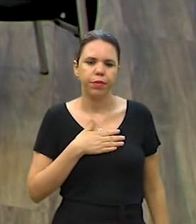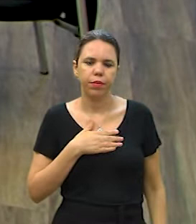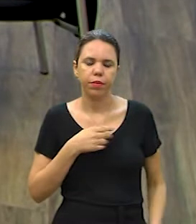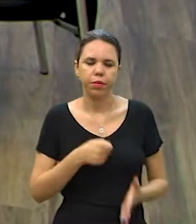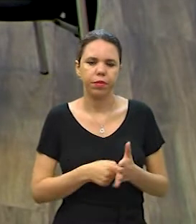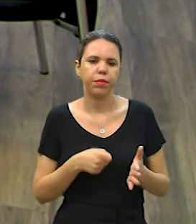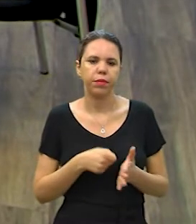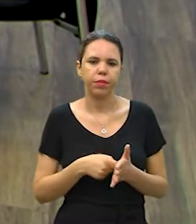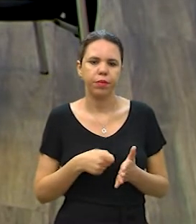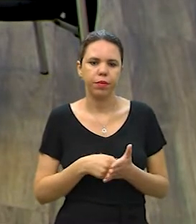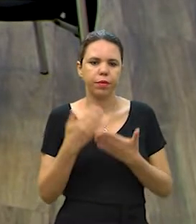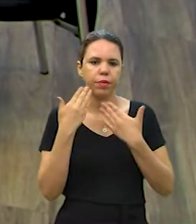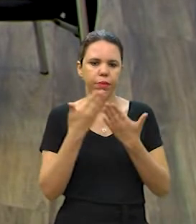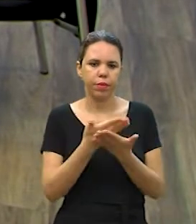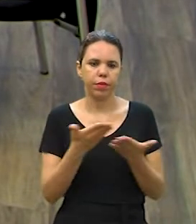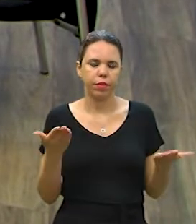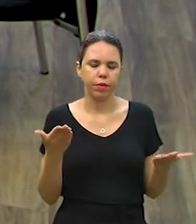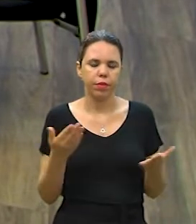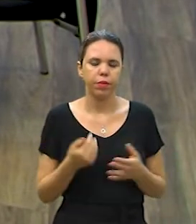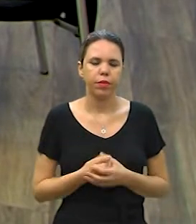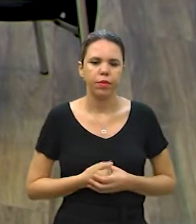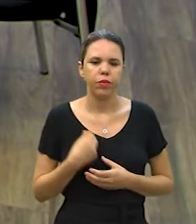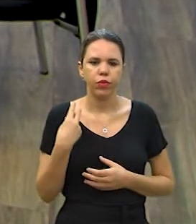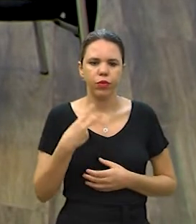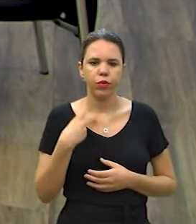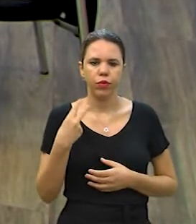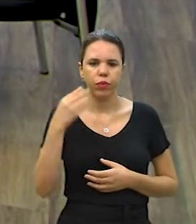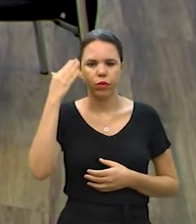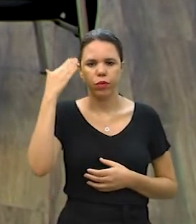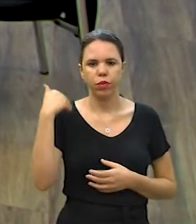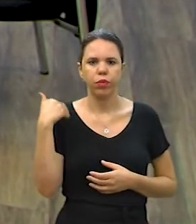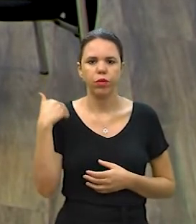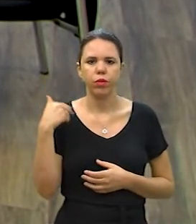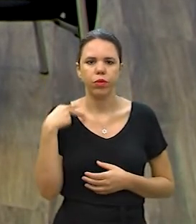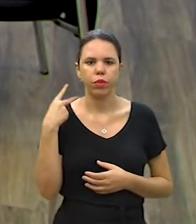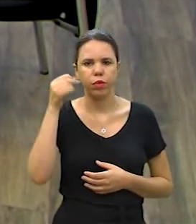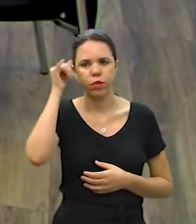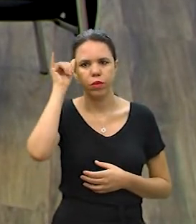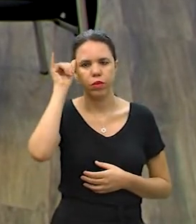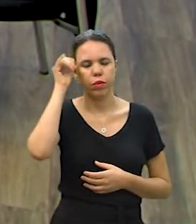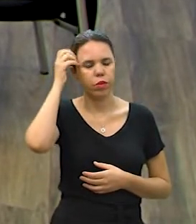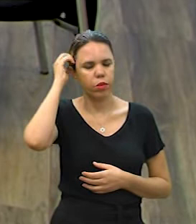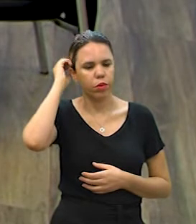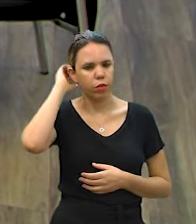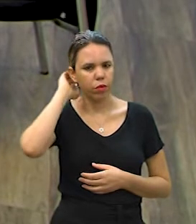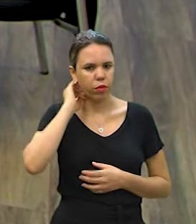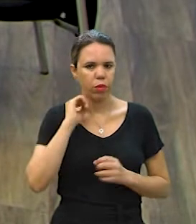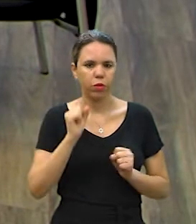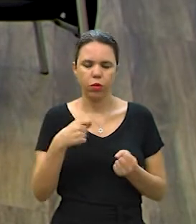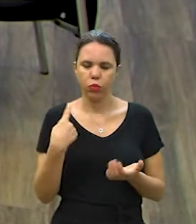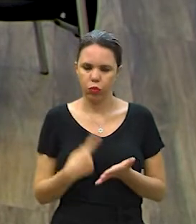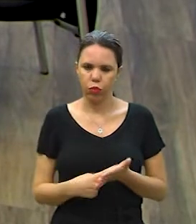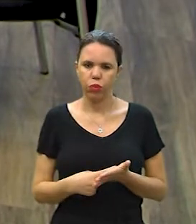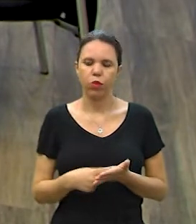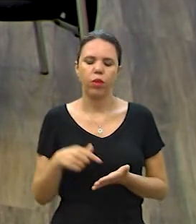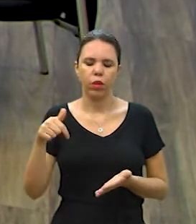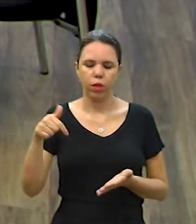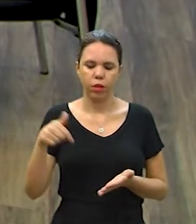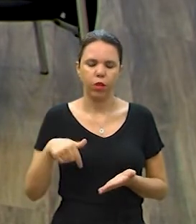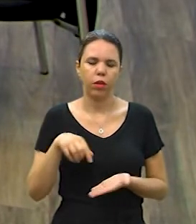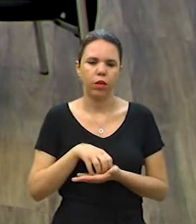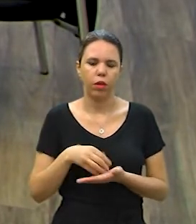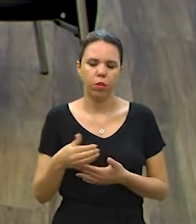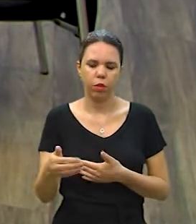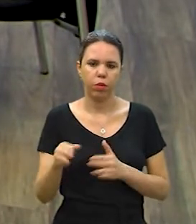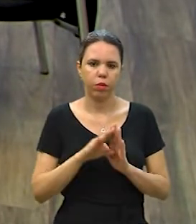Então, agradeço você, Gabriel, vereadora Débora, vereador Paulo Búfalo, e podem contar com a POS para um próximo programa,